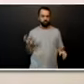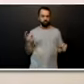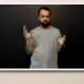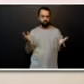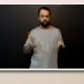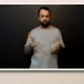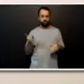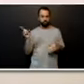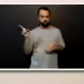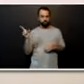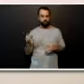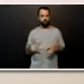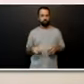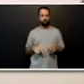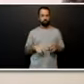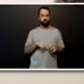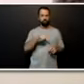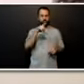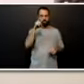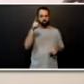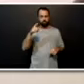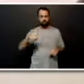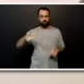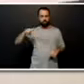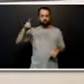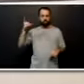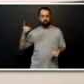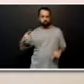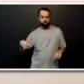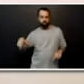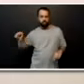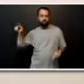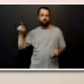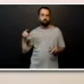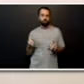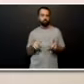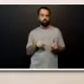Amplitude térmica. Na última aula,